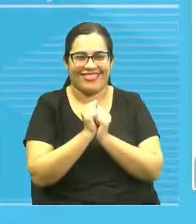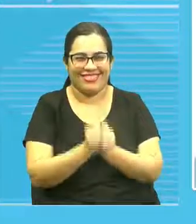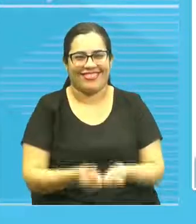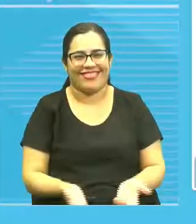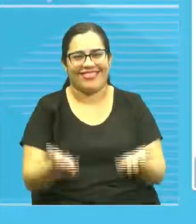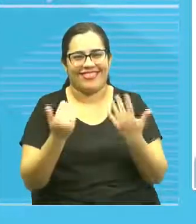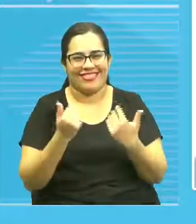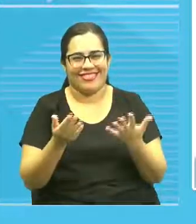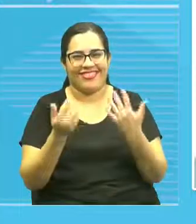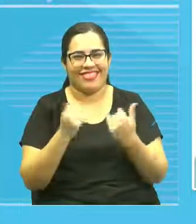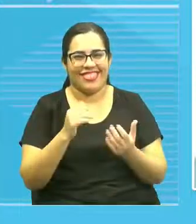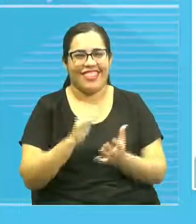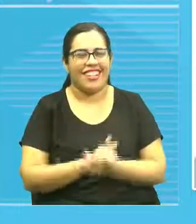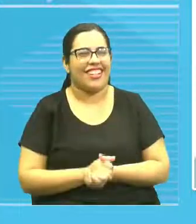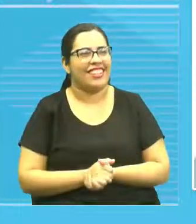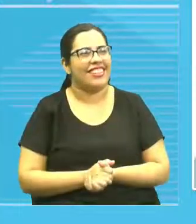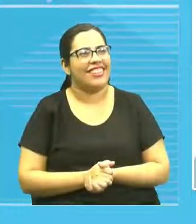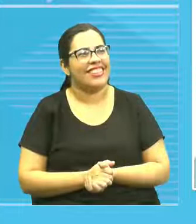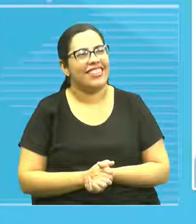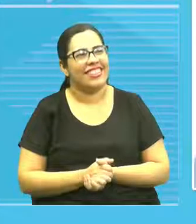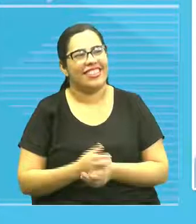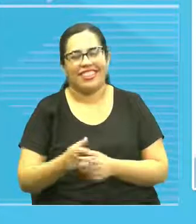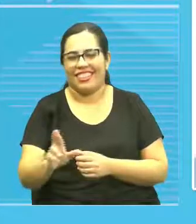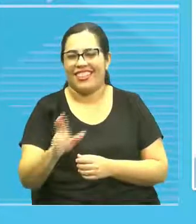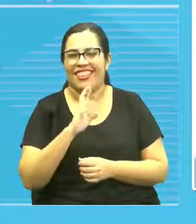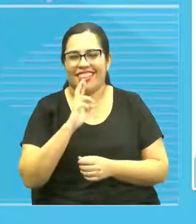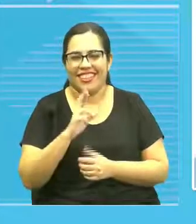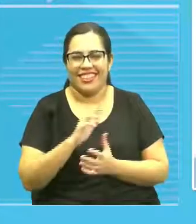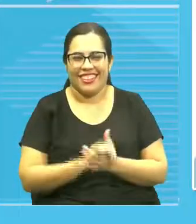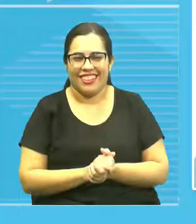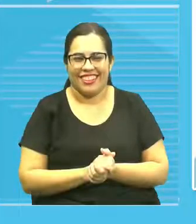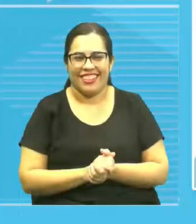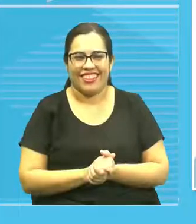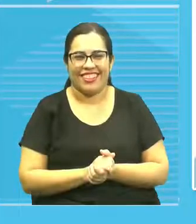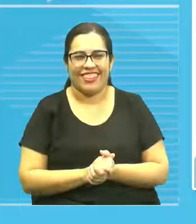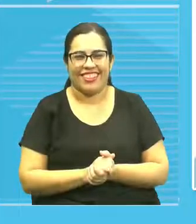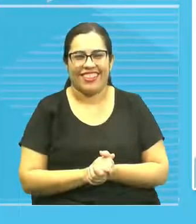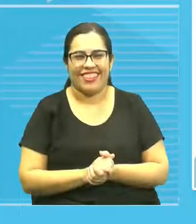Bora, Adriana. Te vira. Responde.